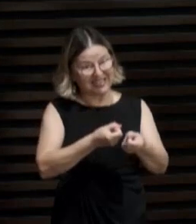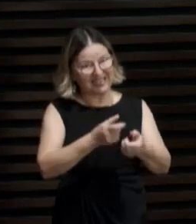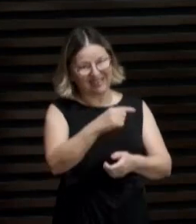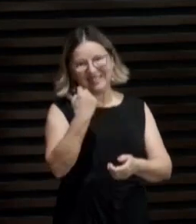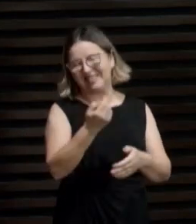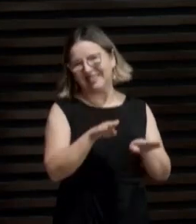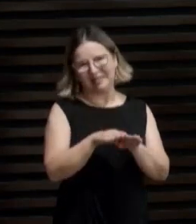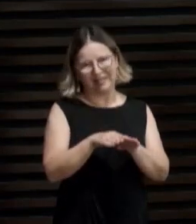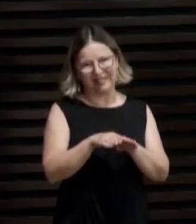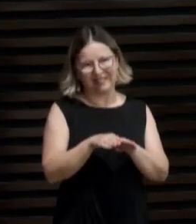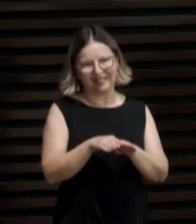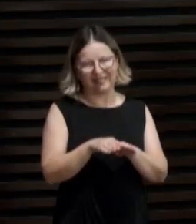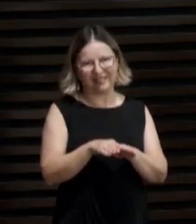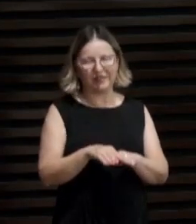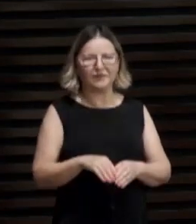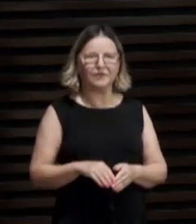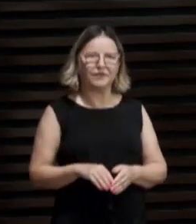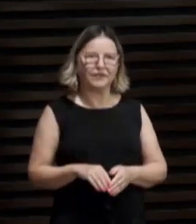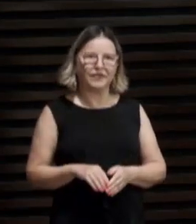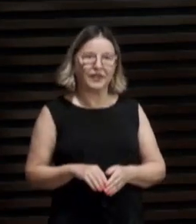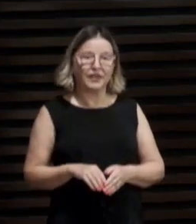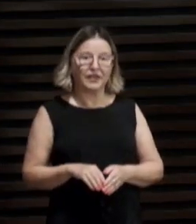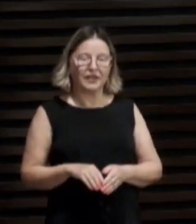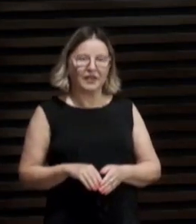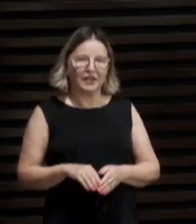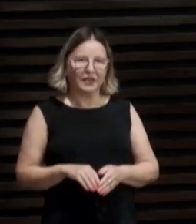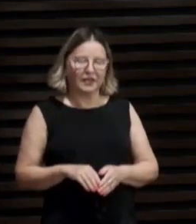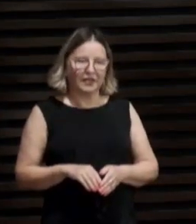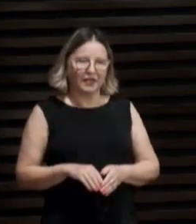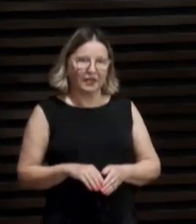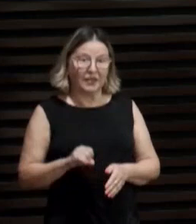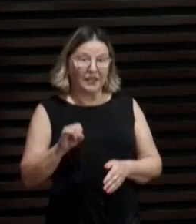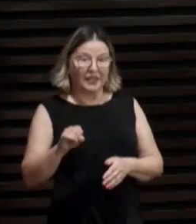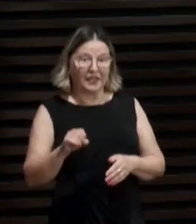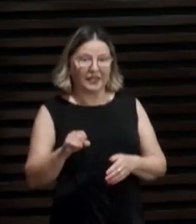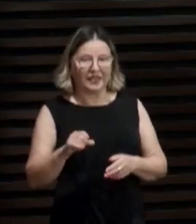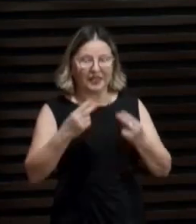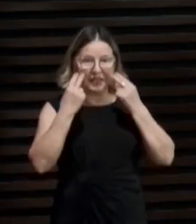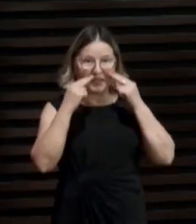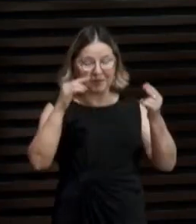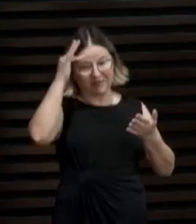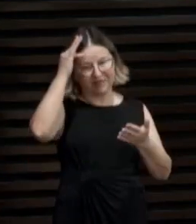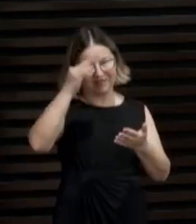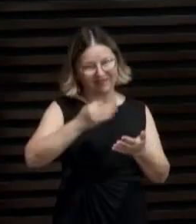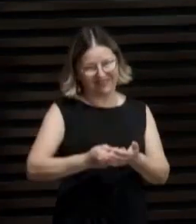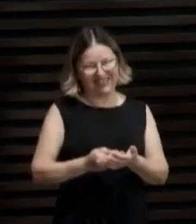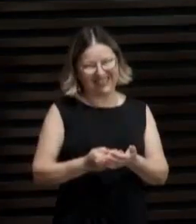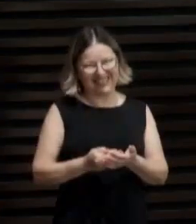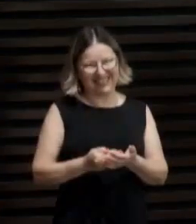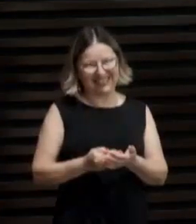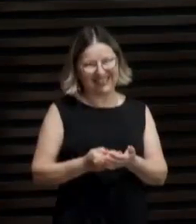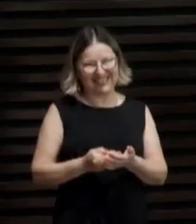E o que acontece quando o nosso testemunho de fé permanece firme no Senhor? É o que o Nabucodonosor ele disse: bendito